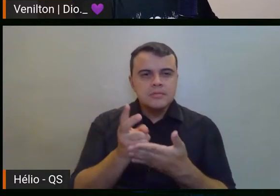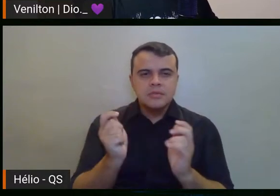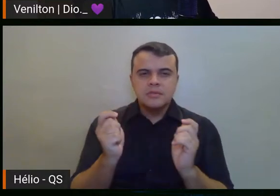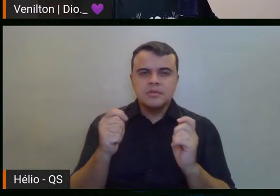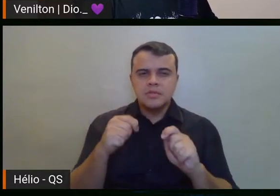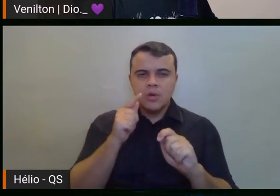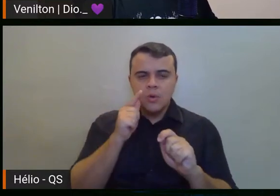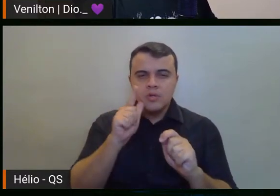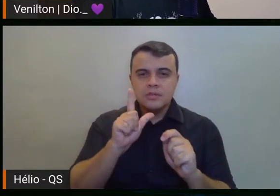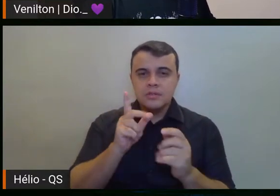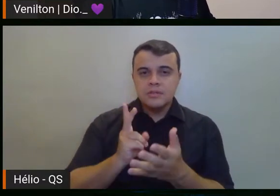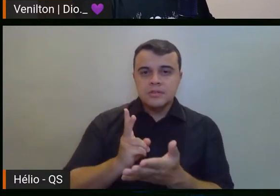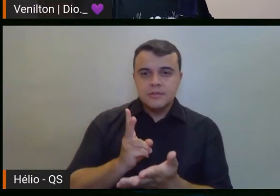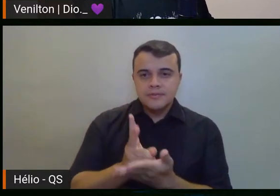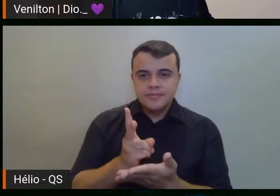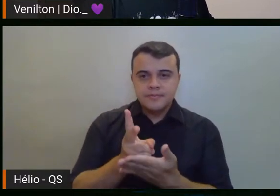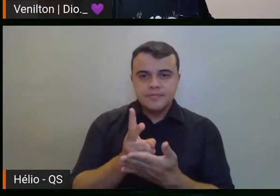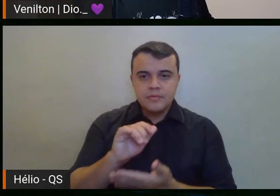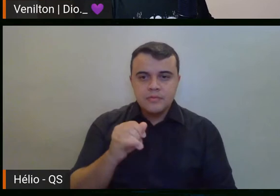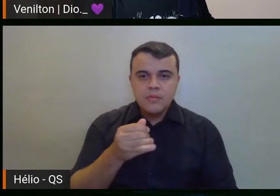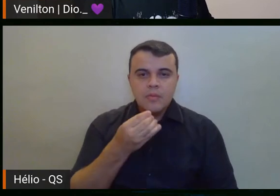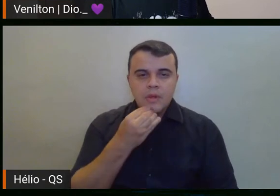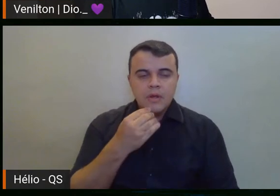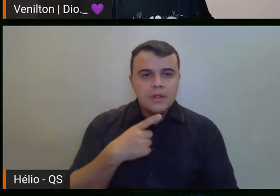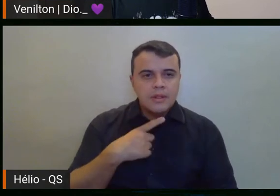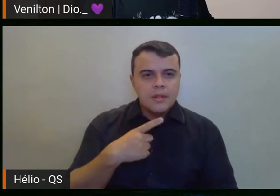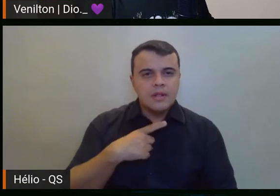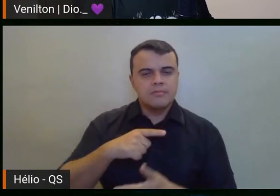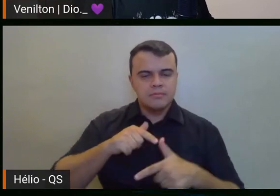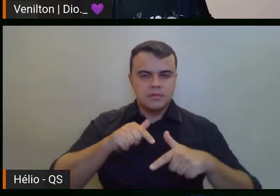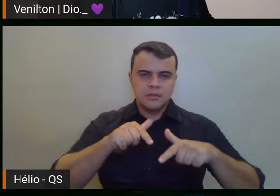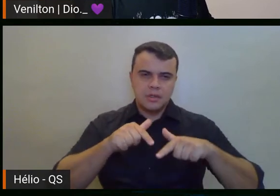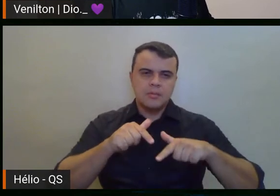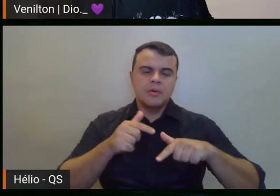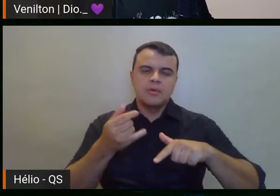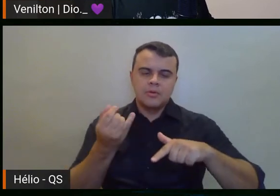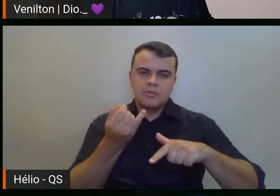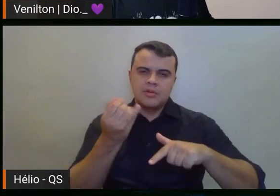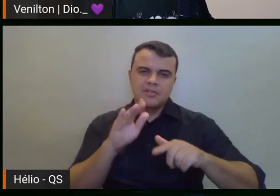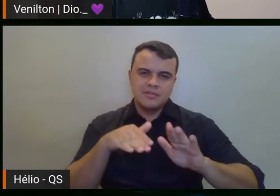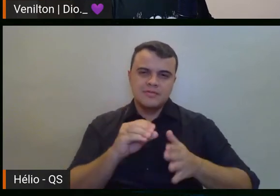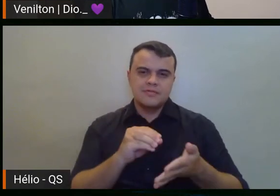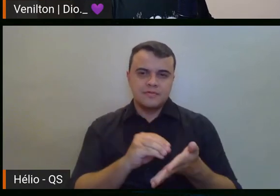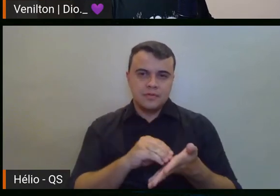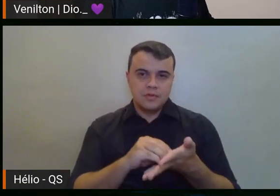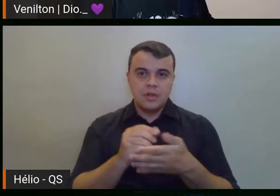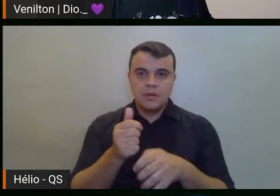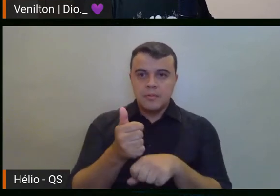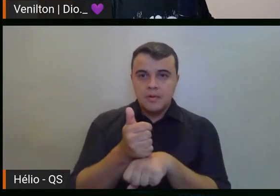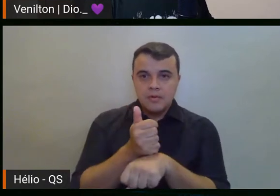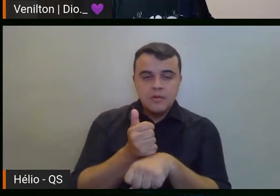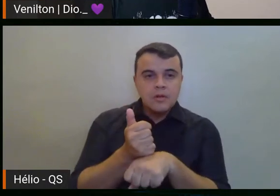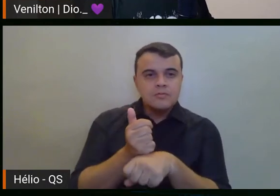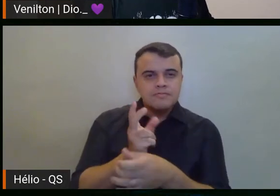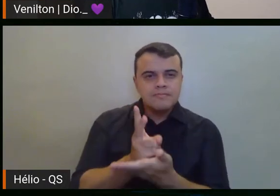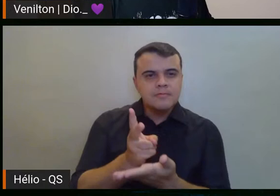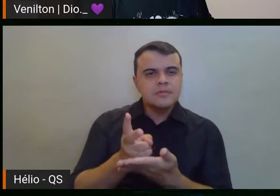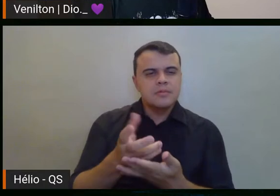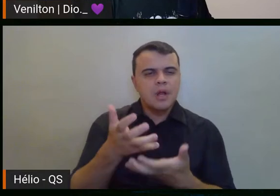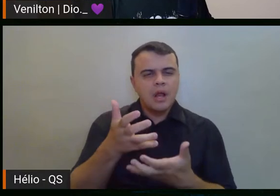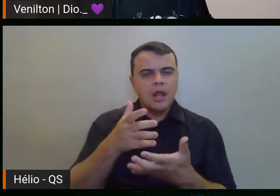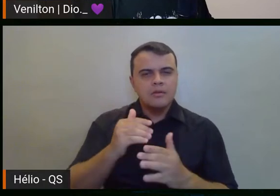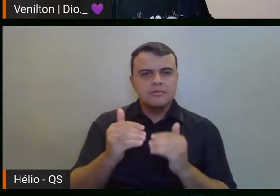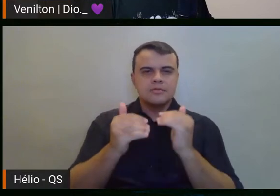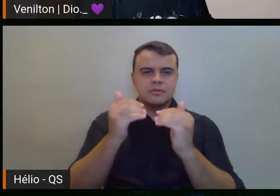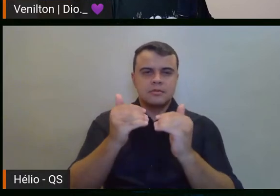conseguir oportunidades no mercado que é tão escasso desse profissional e cada vez mais tem crescido